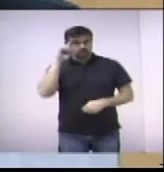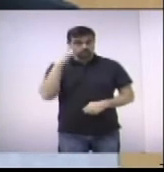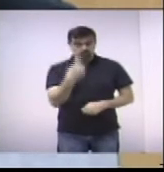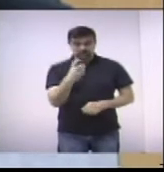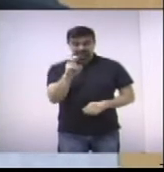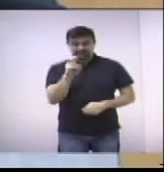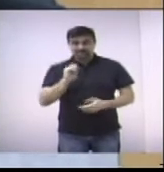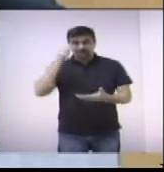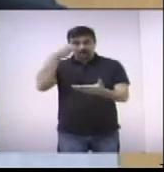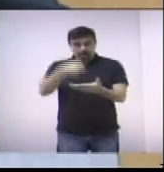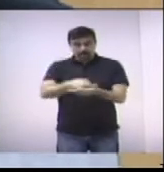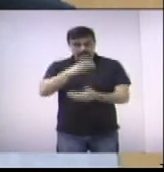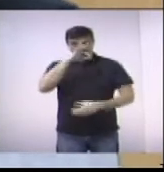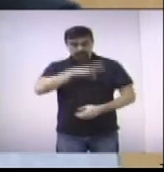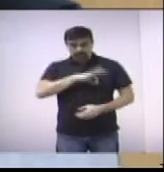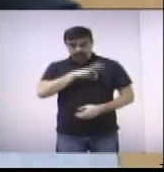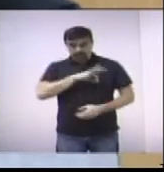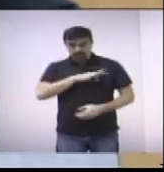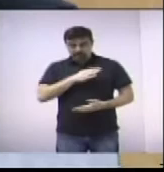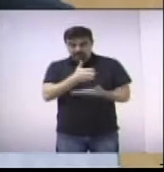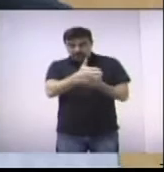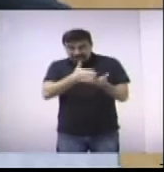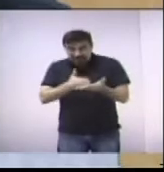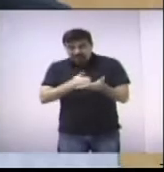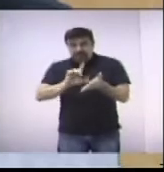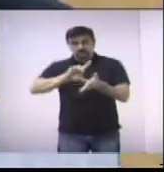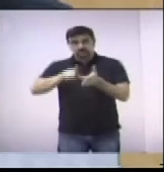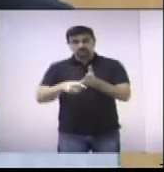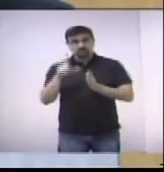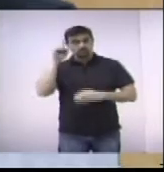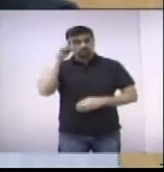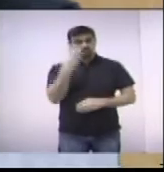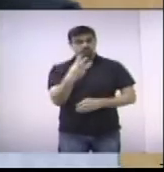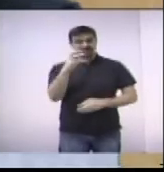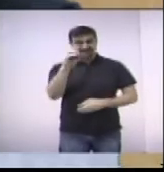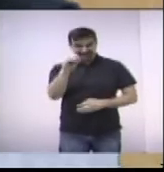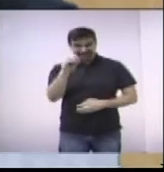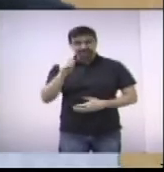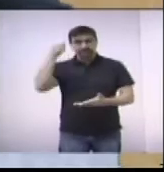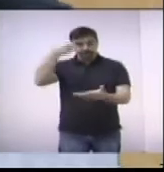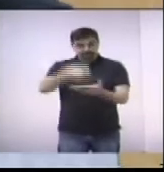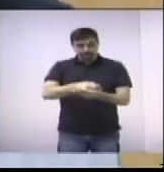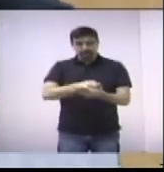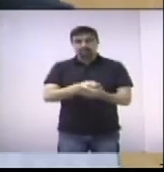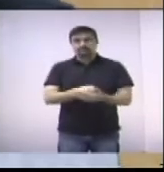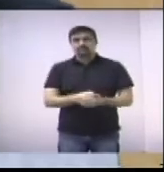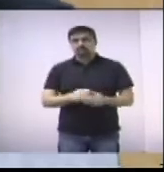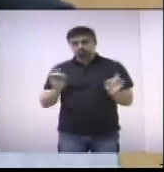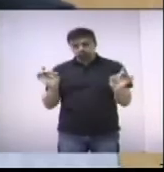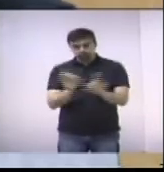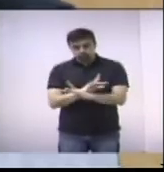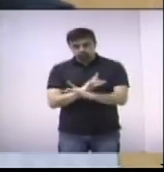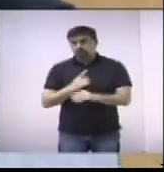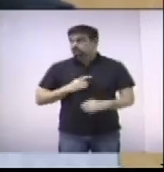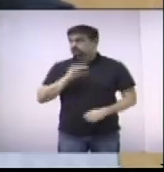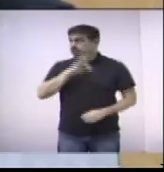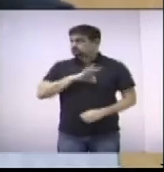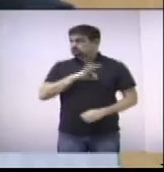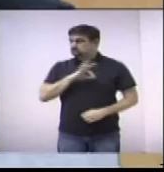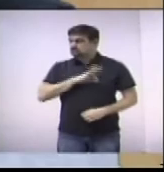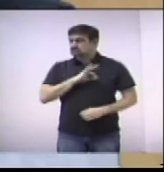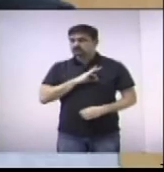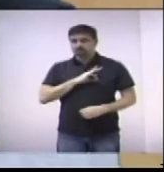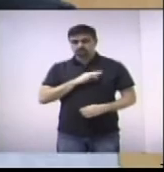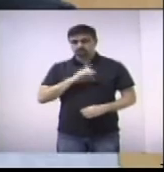dia 15 e dia 30. Então, também vale salientar, eu espero que esse pagamento venha com todos